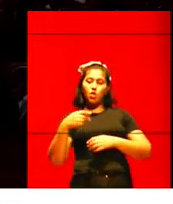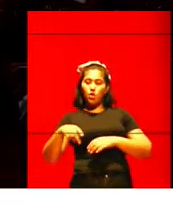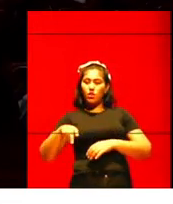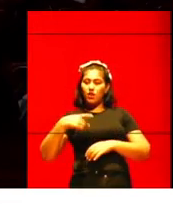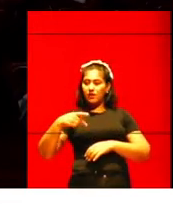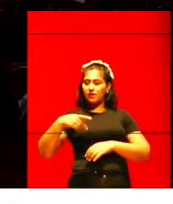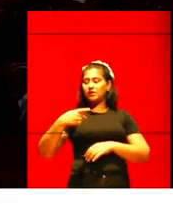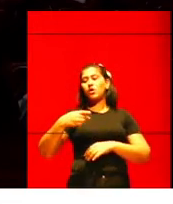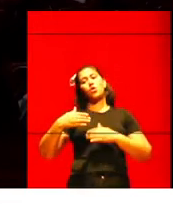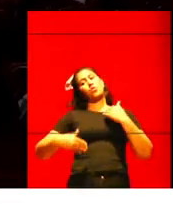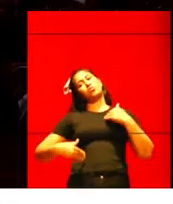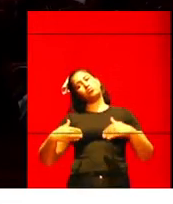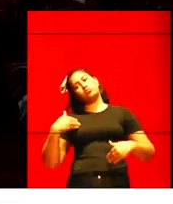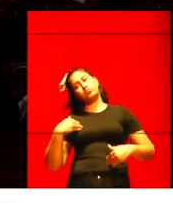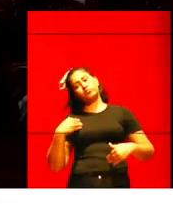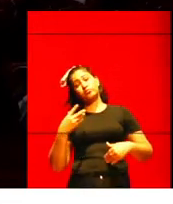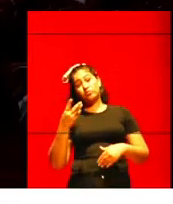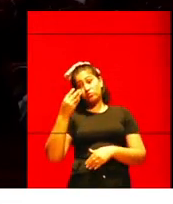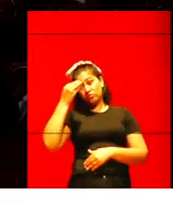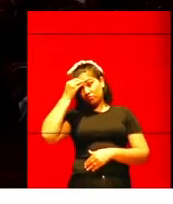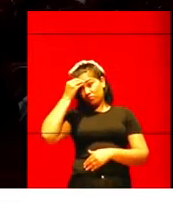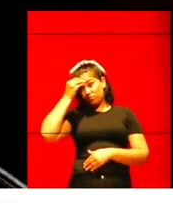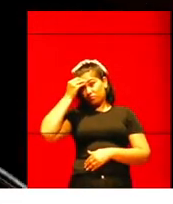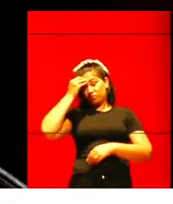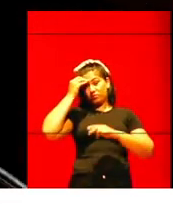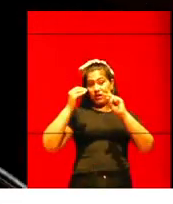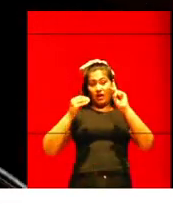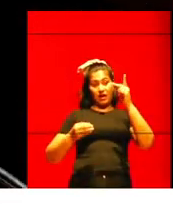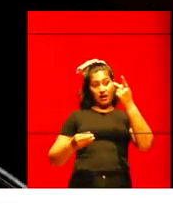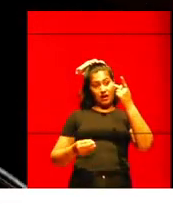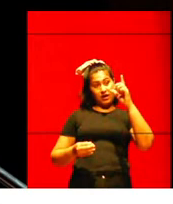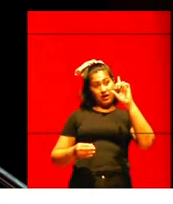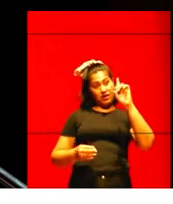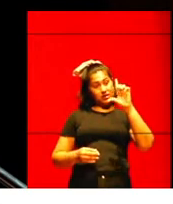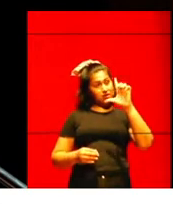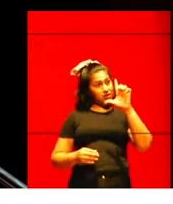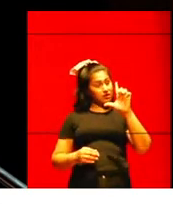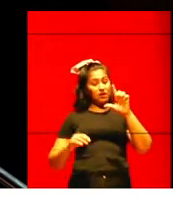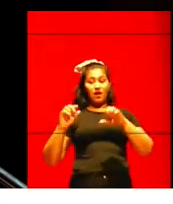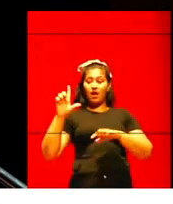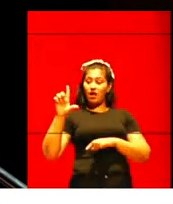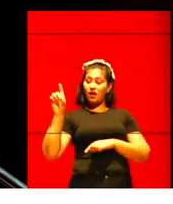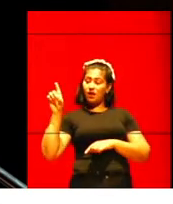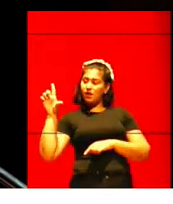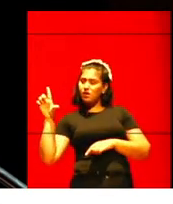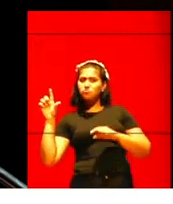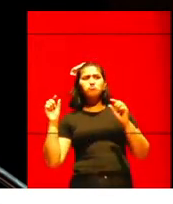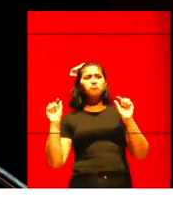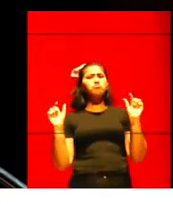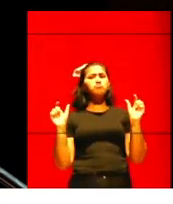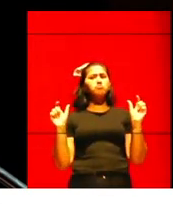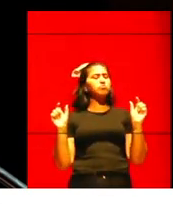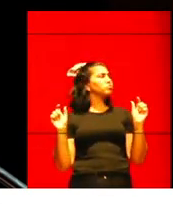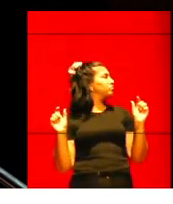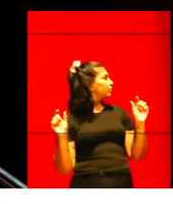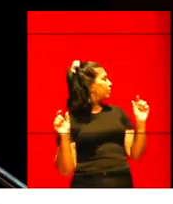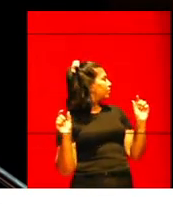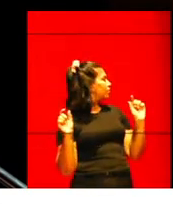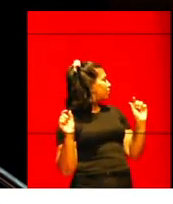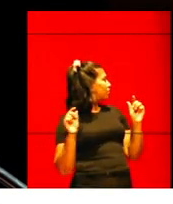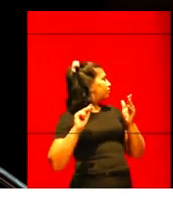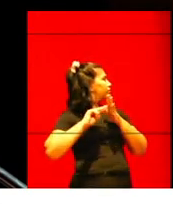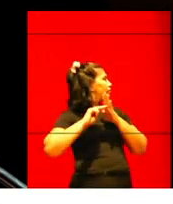Pessoal, dica para decorar HDL e LDL, quem é o bom, quem é o ruim. Vocês sabem quem que é o bom e quem que é o ruim?